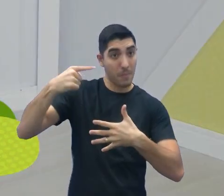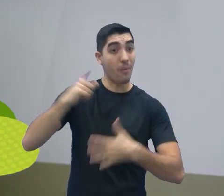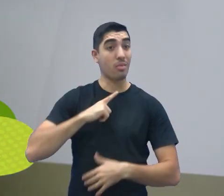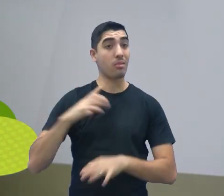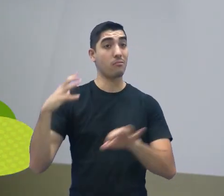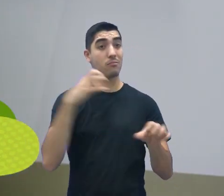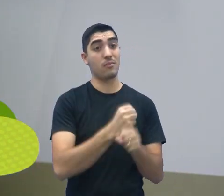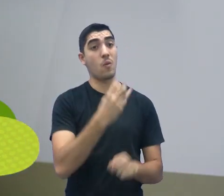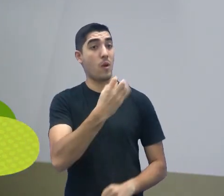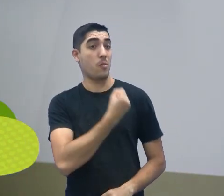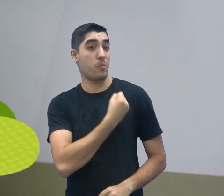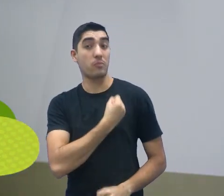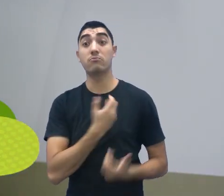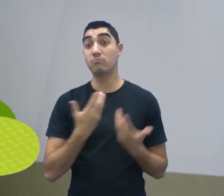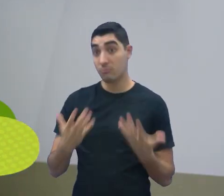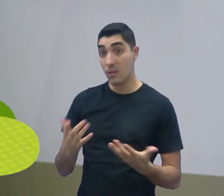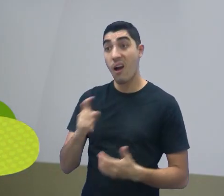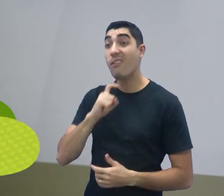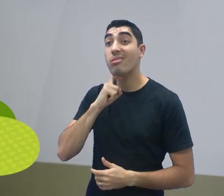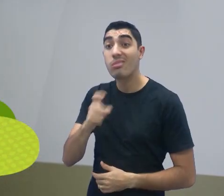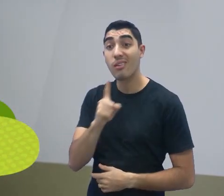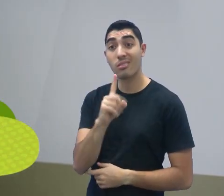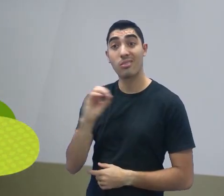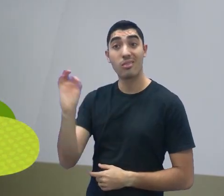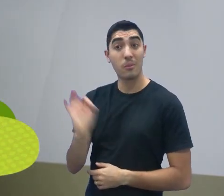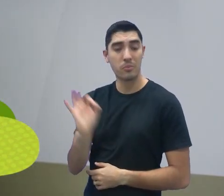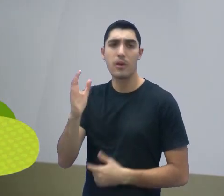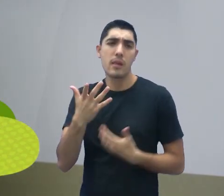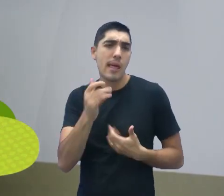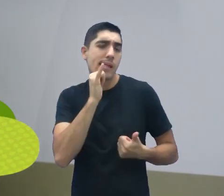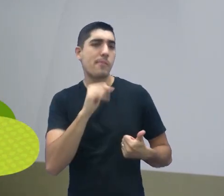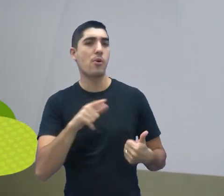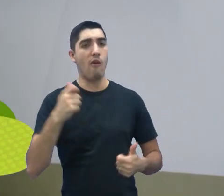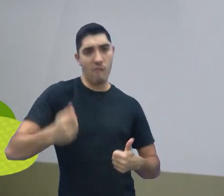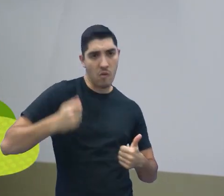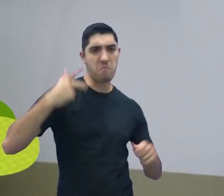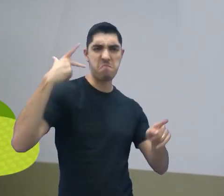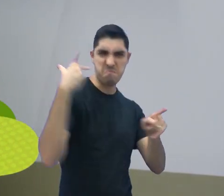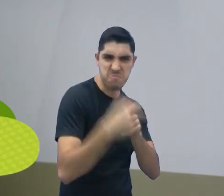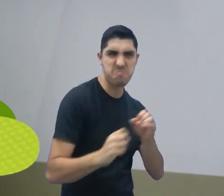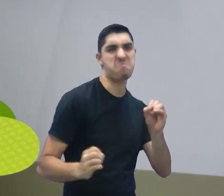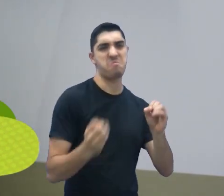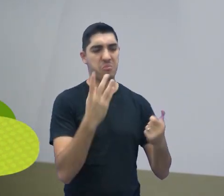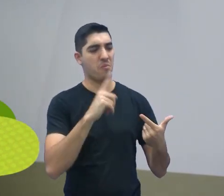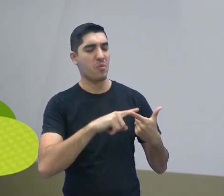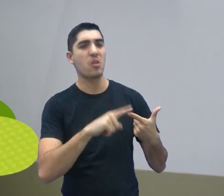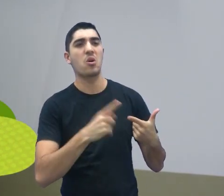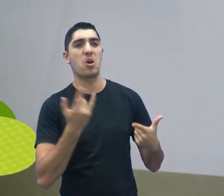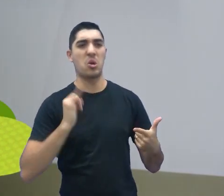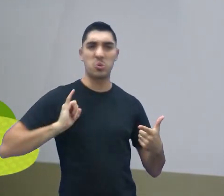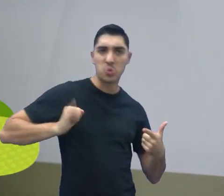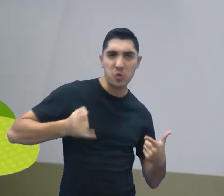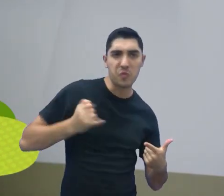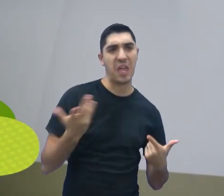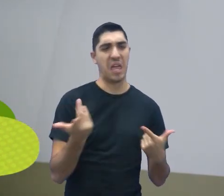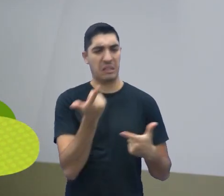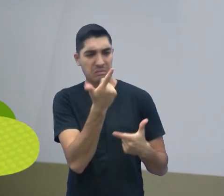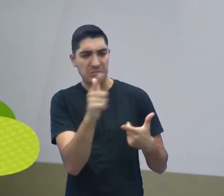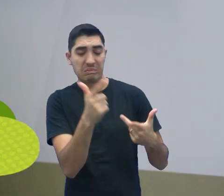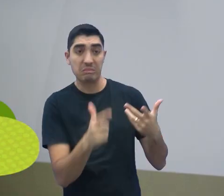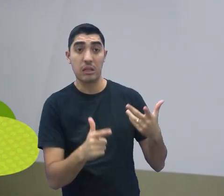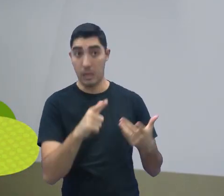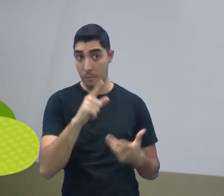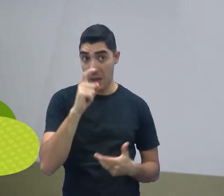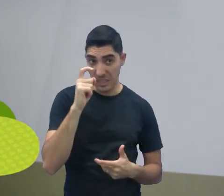né? Exatamente. Apesar da Ferroviária ter goleado o Juventus por 5-1, vai ser difícil a gente ver goleadas na Série A2. Então, esse tipo de jogo é